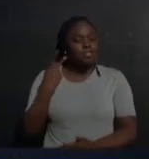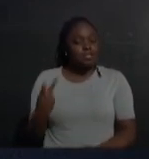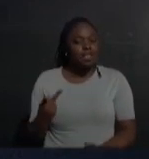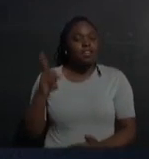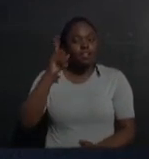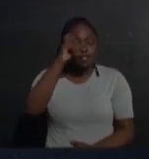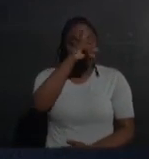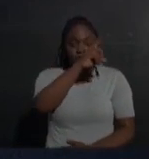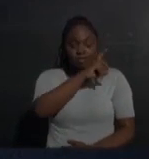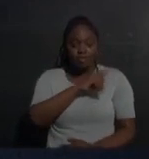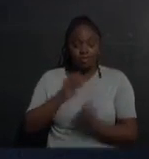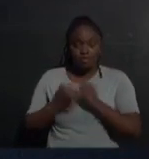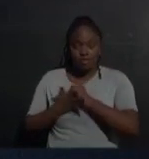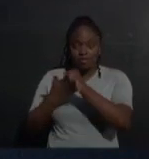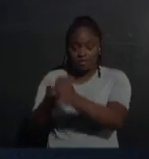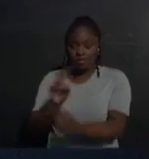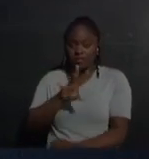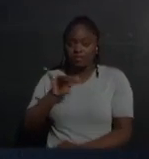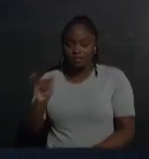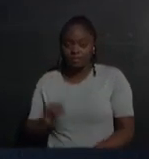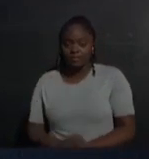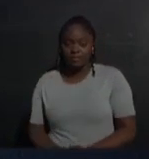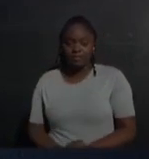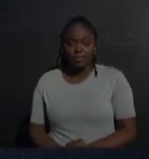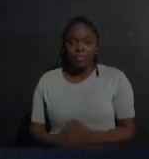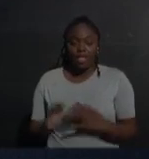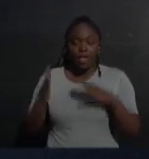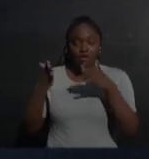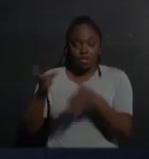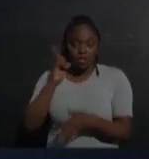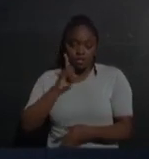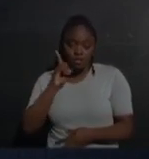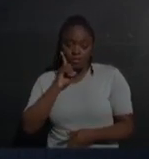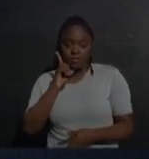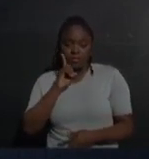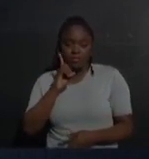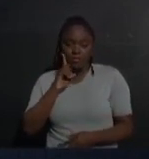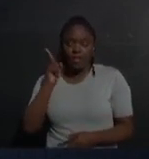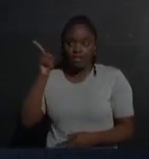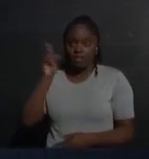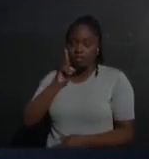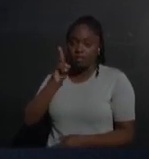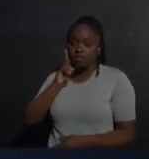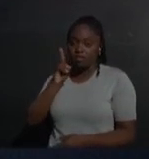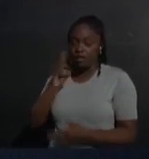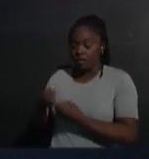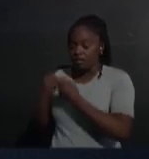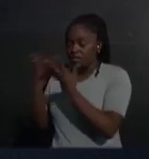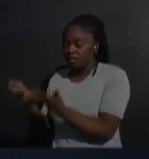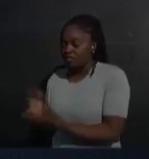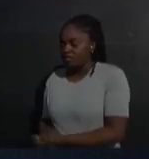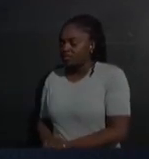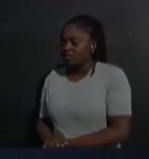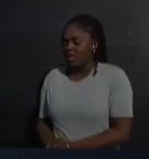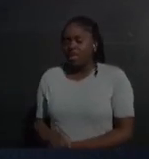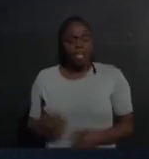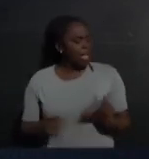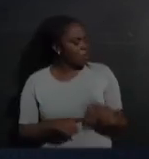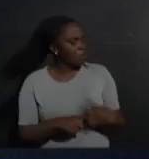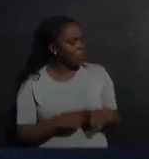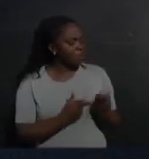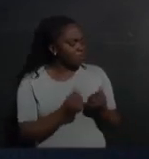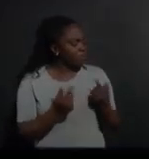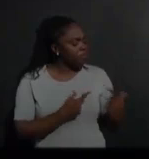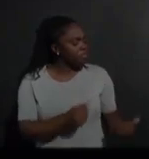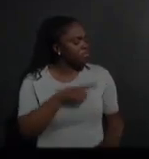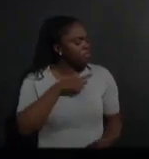até ajudar. Cheguei agora dos Estados Unidos, você der alguma coisa para o outro lá, a pessoa fala assim, ai, para quê? Eu tenho dinheiro. Sou mendigo, não somos